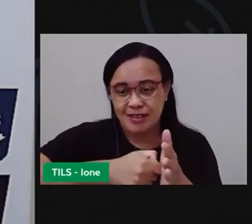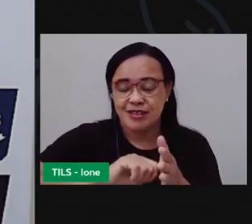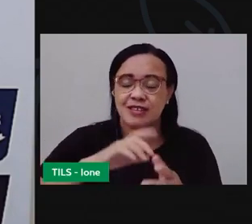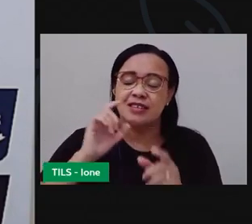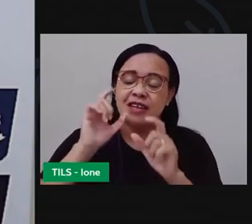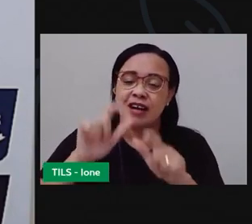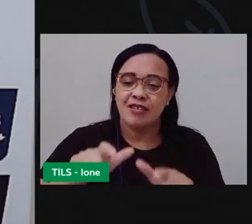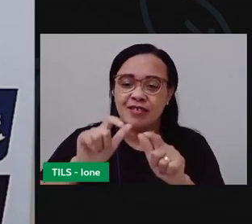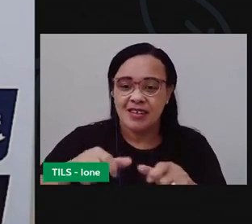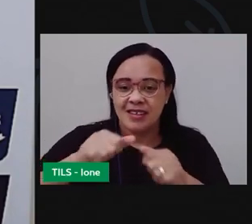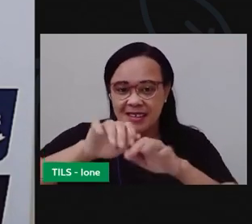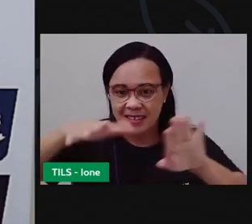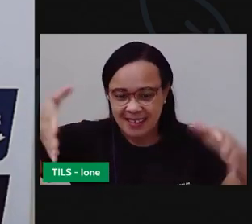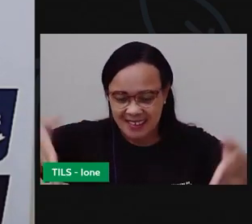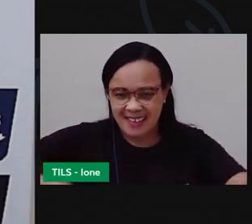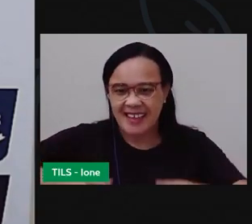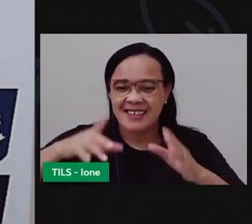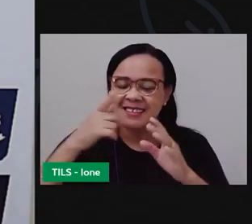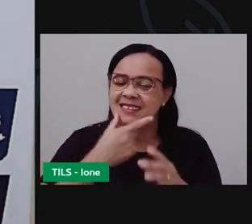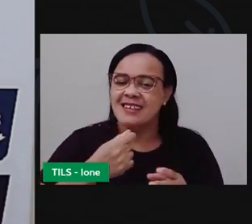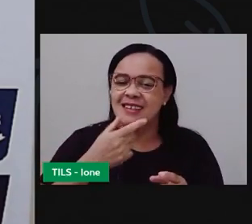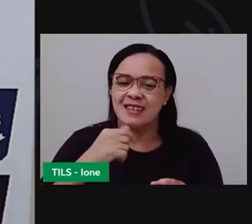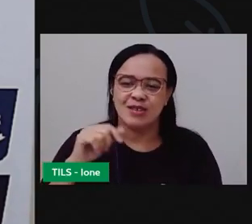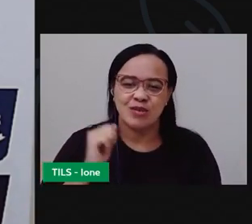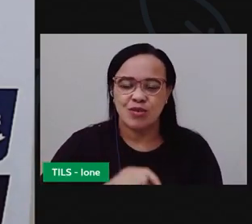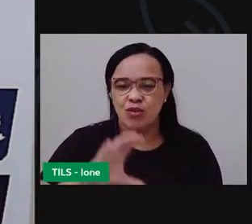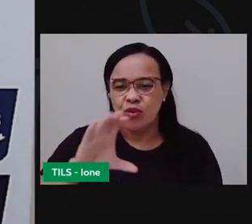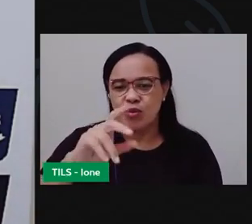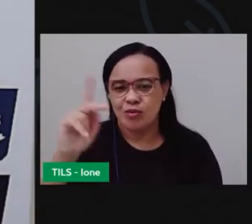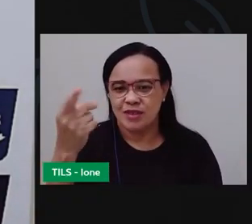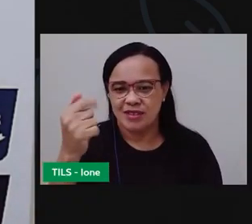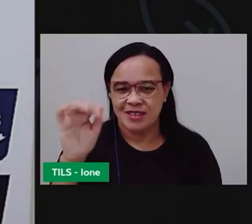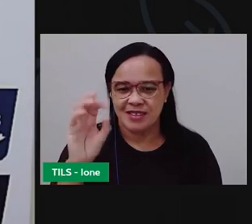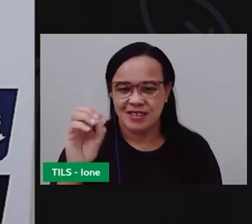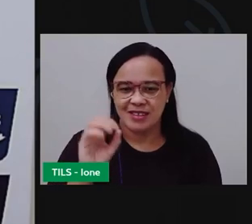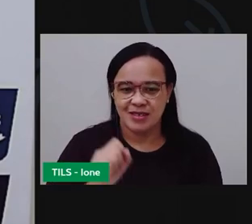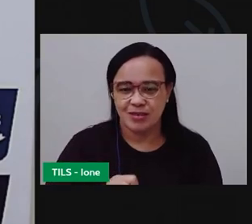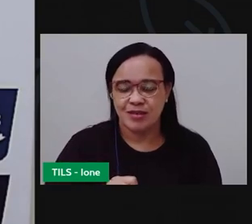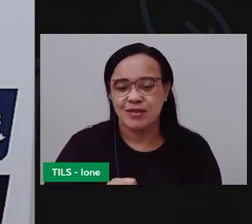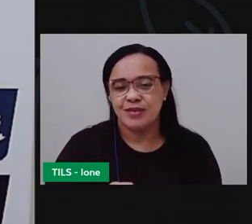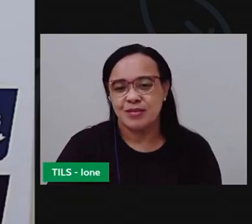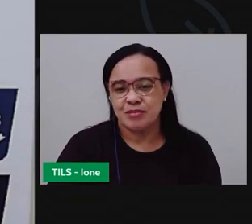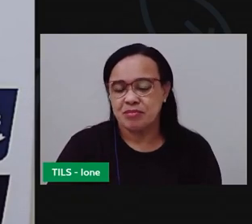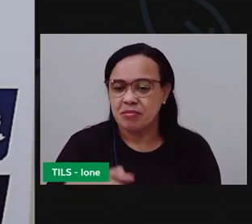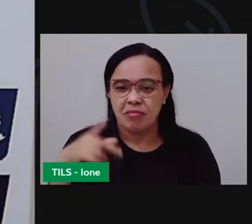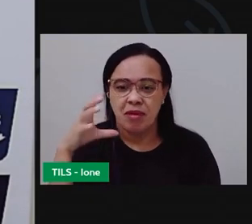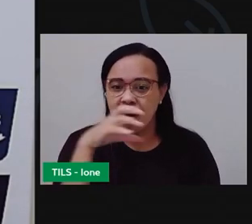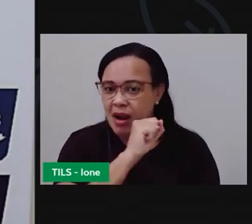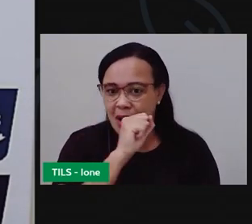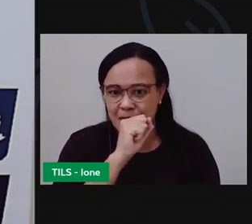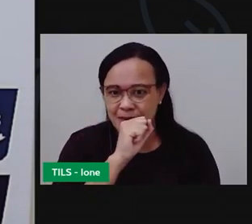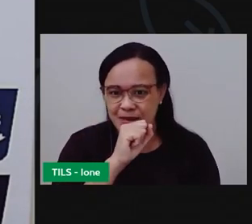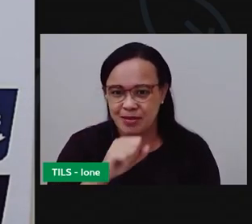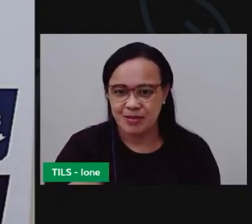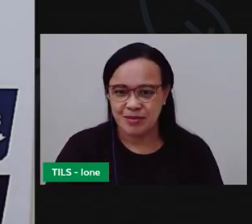chata sala de Xeque Xeque Xeque toda eu só seu Chico está lá